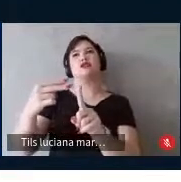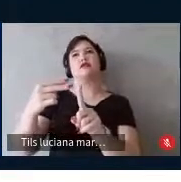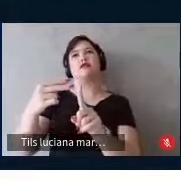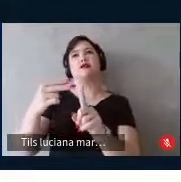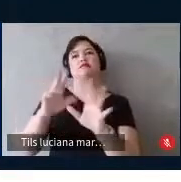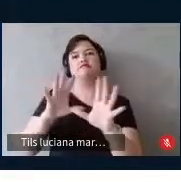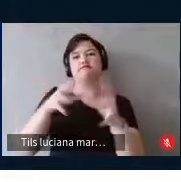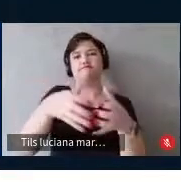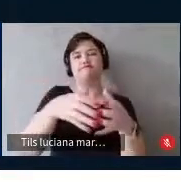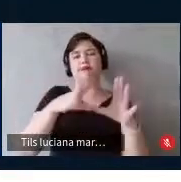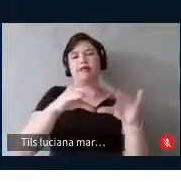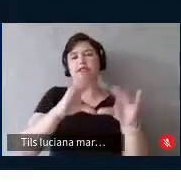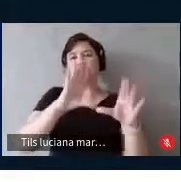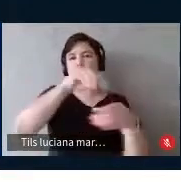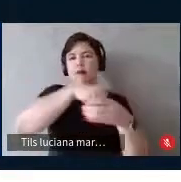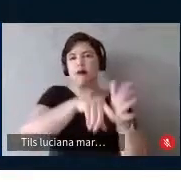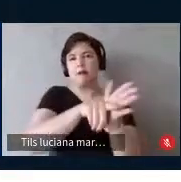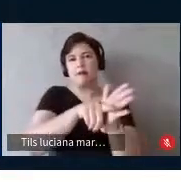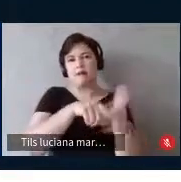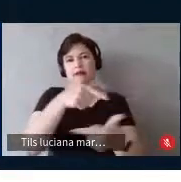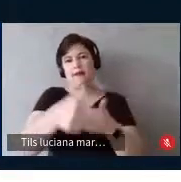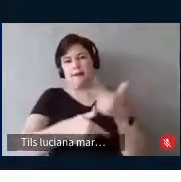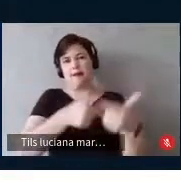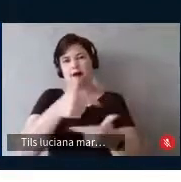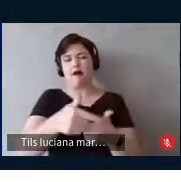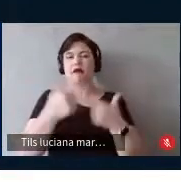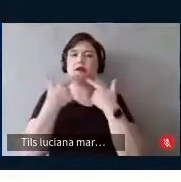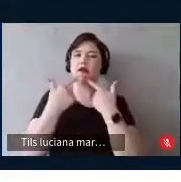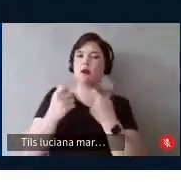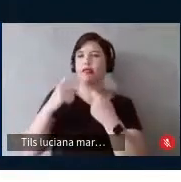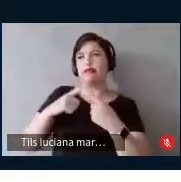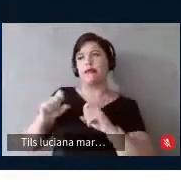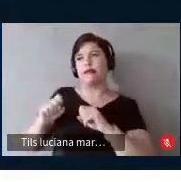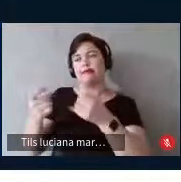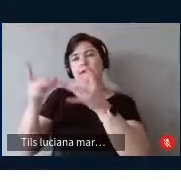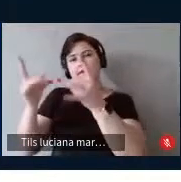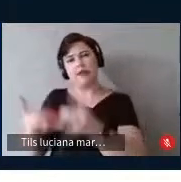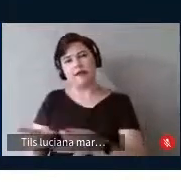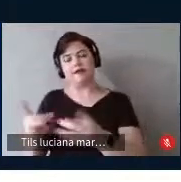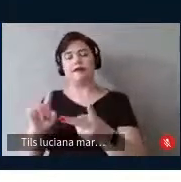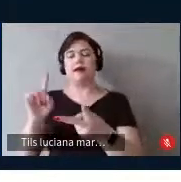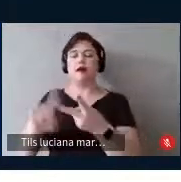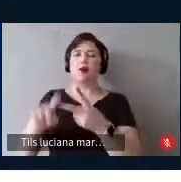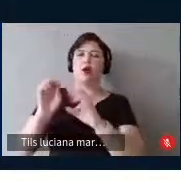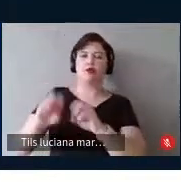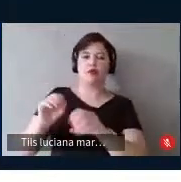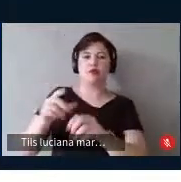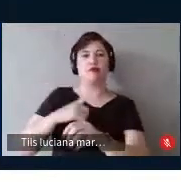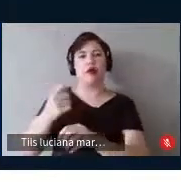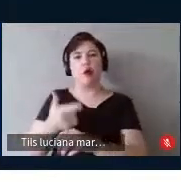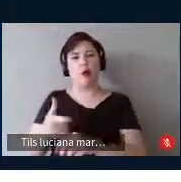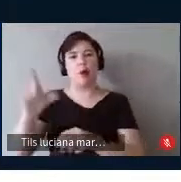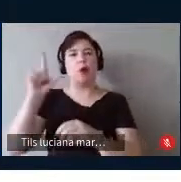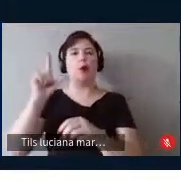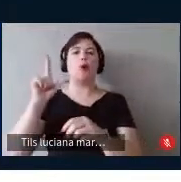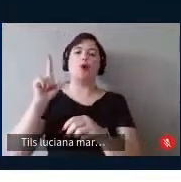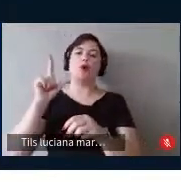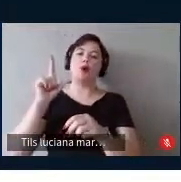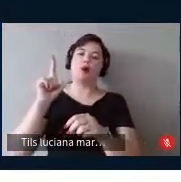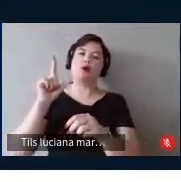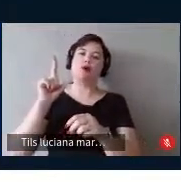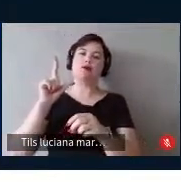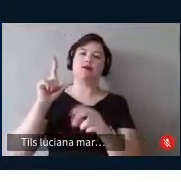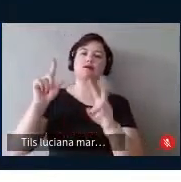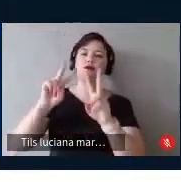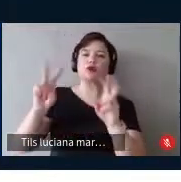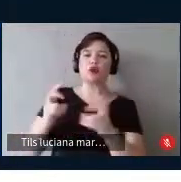o campo científico na qual você está trabalhando. A linguística tem uma definição de competência, a educação tem uma outra